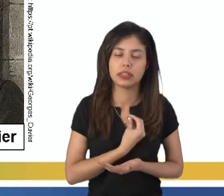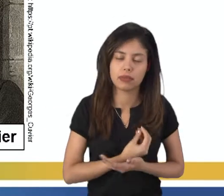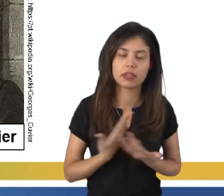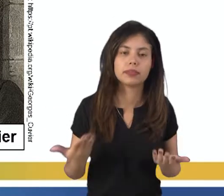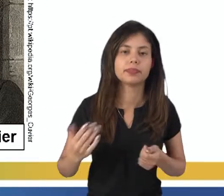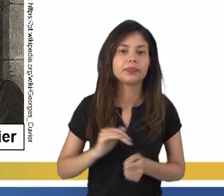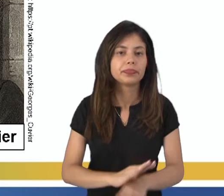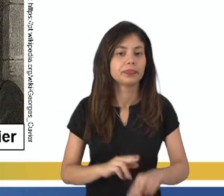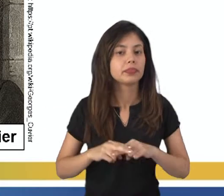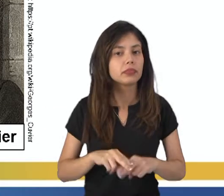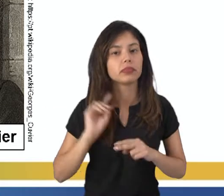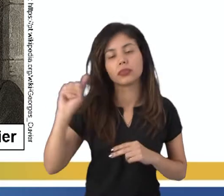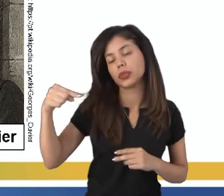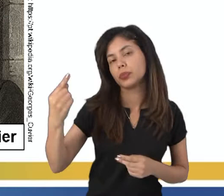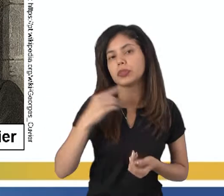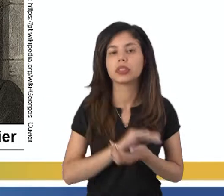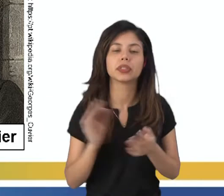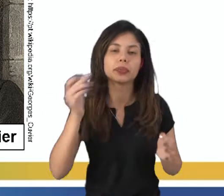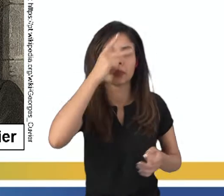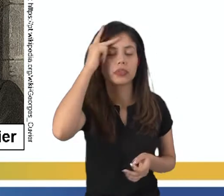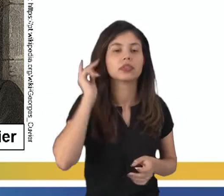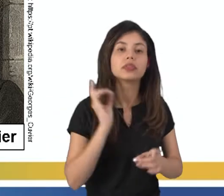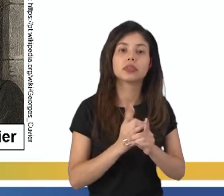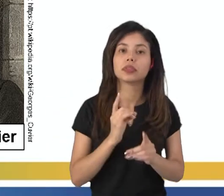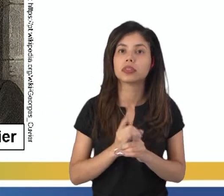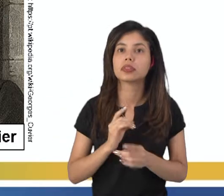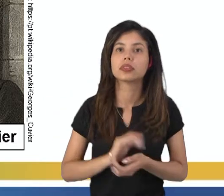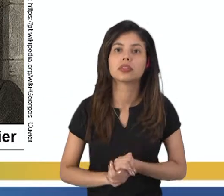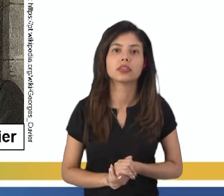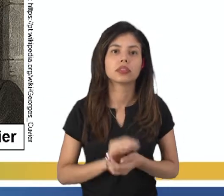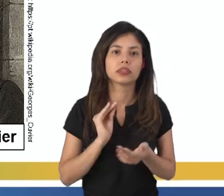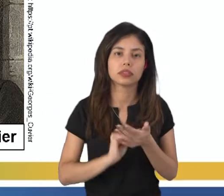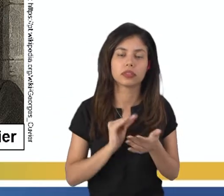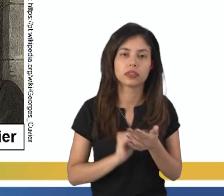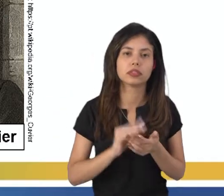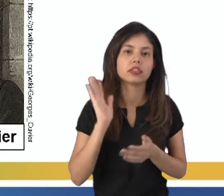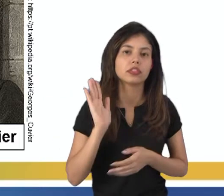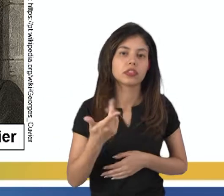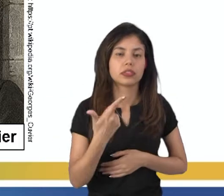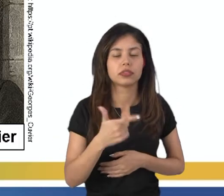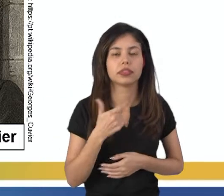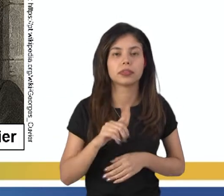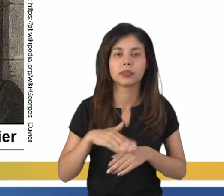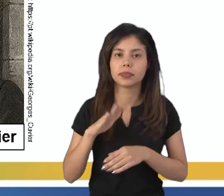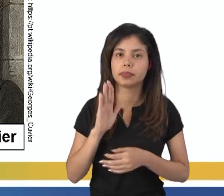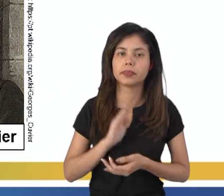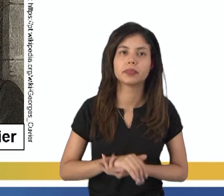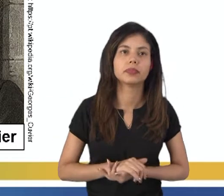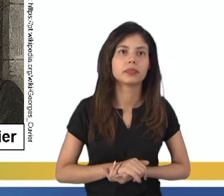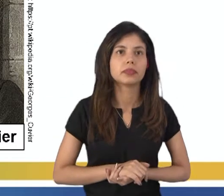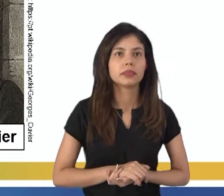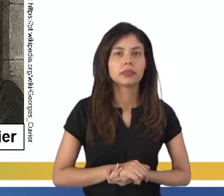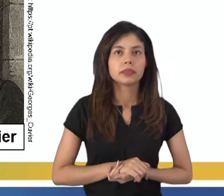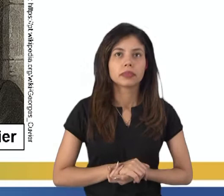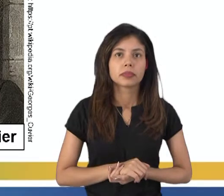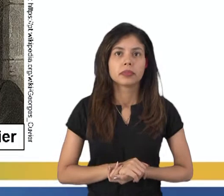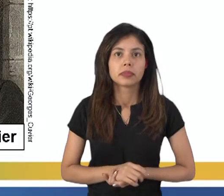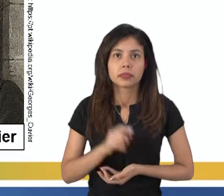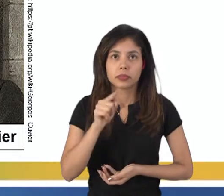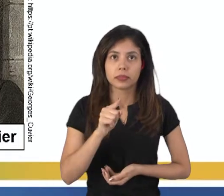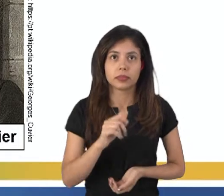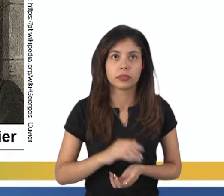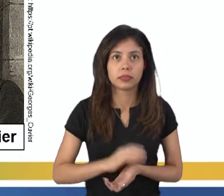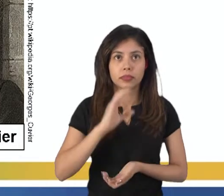por isso que depois as pessoas acabavam encontrando aí restos de espécies que já não existem mais, tá? E aí, essa